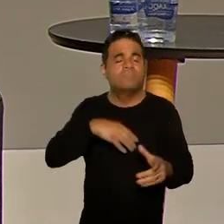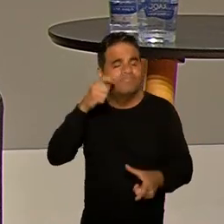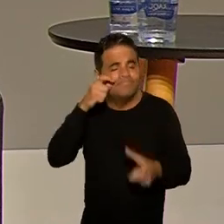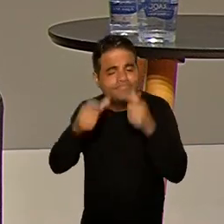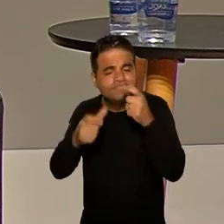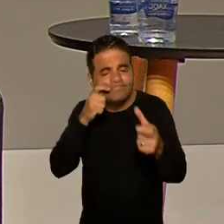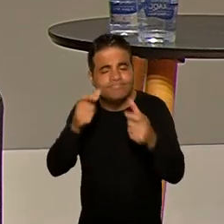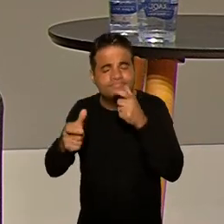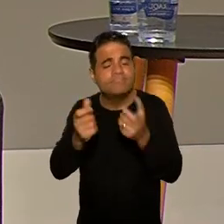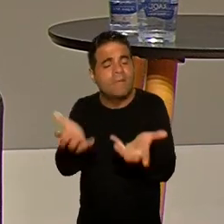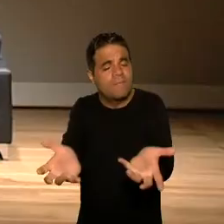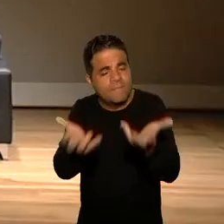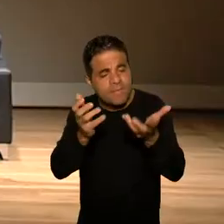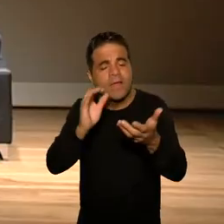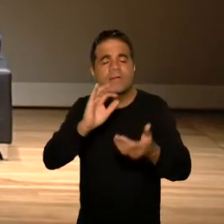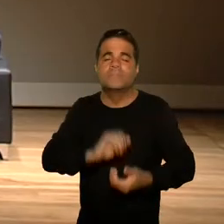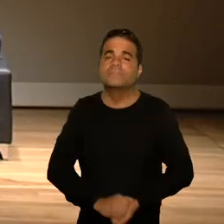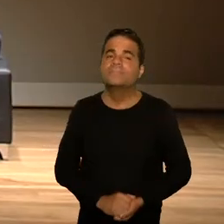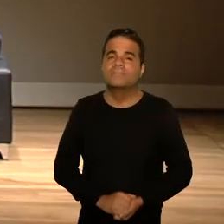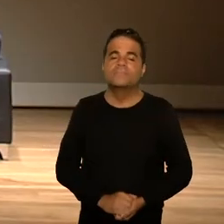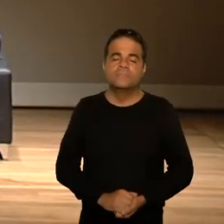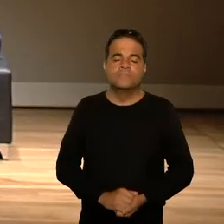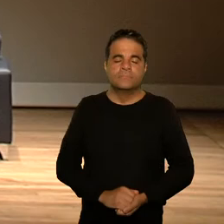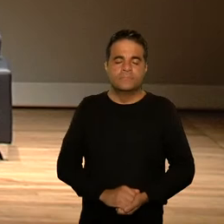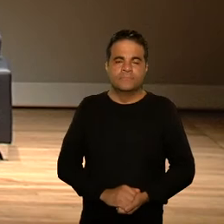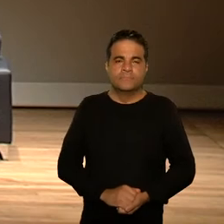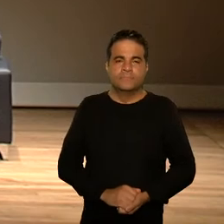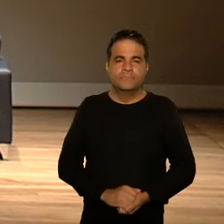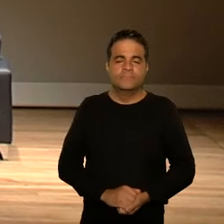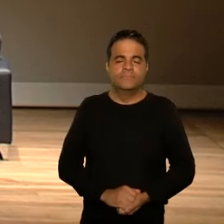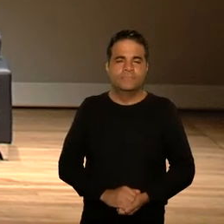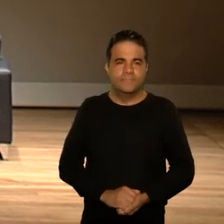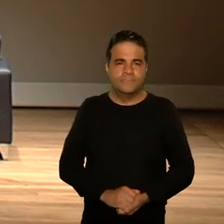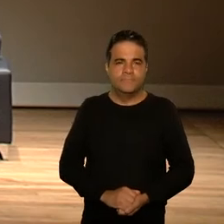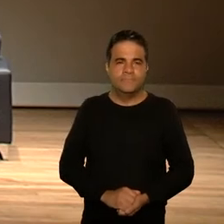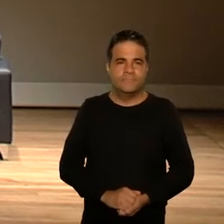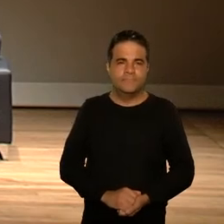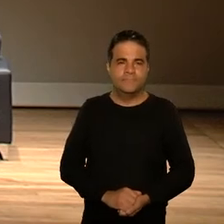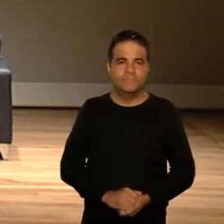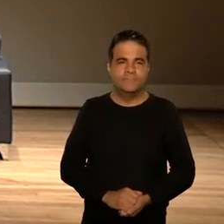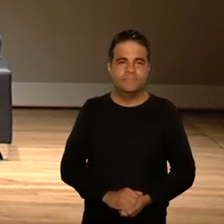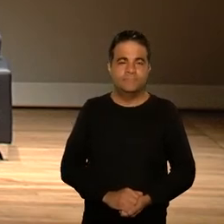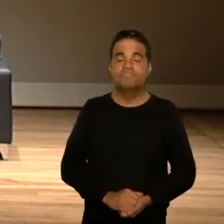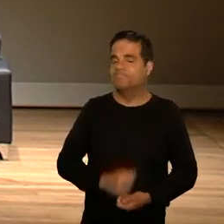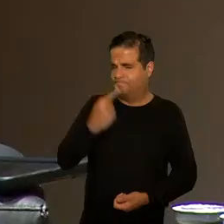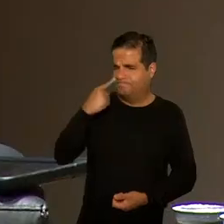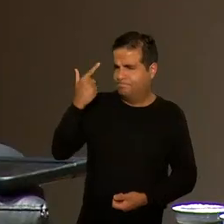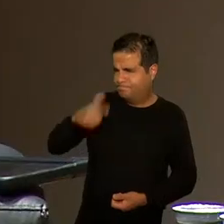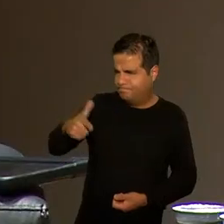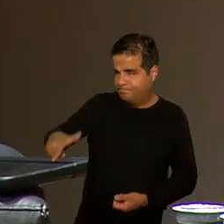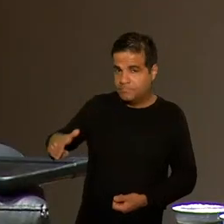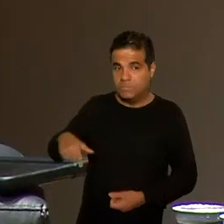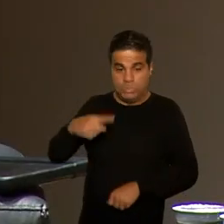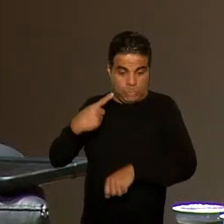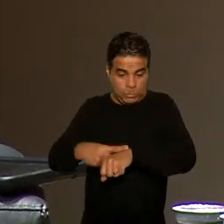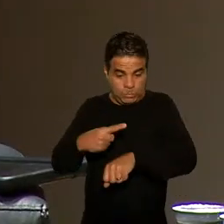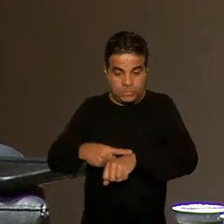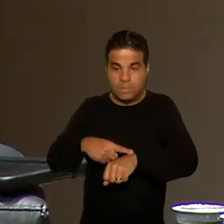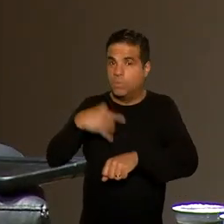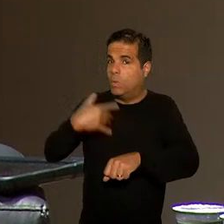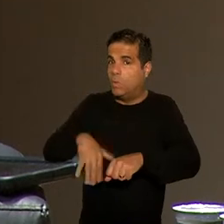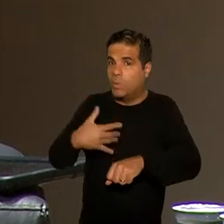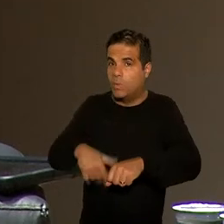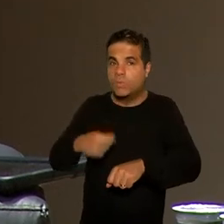interesse né enfim é o que me ocorre é muito interessante mesmo vamos para as próximas questões que a gente vai ficando aqui